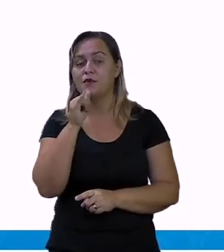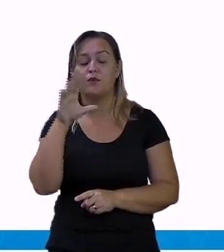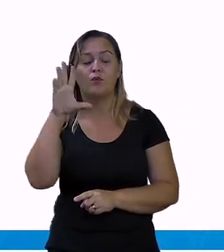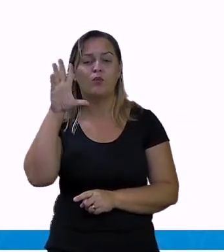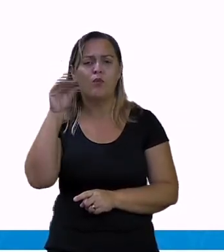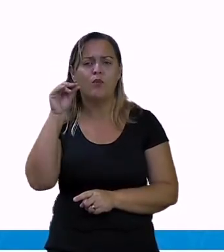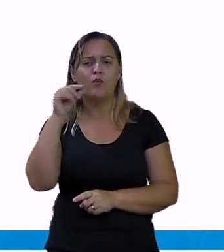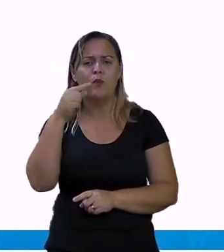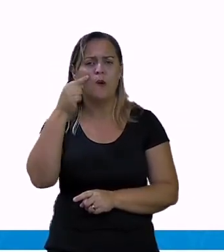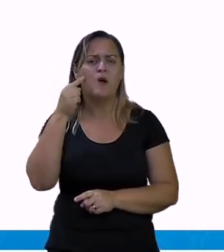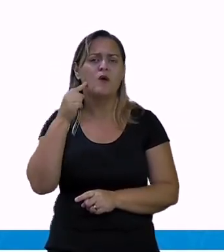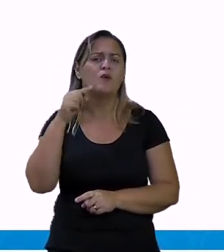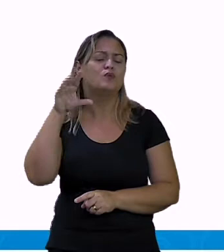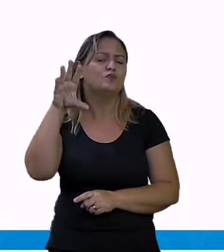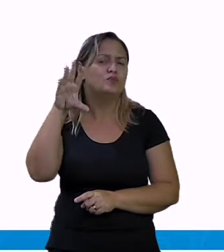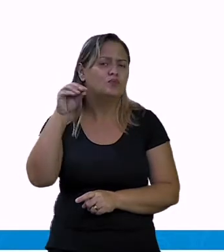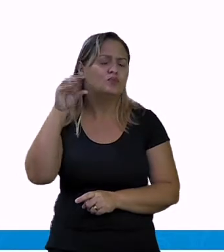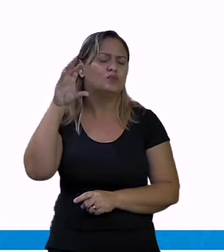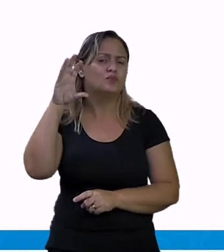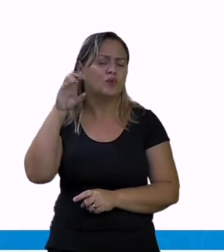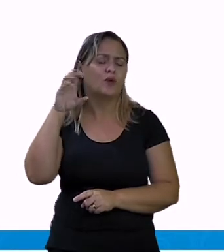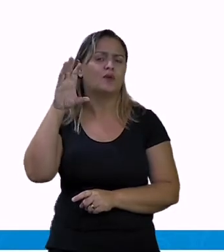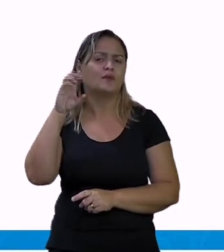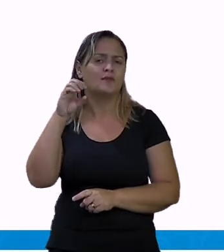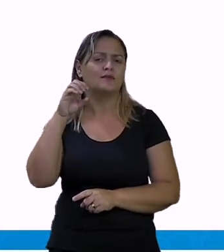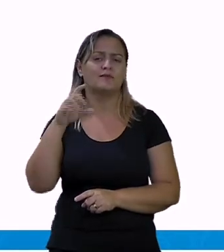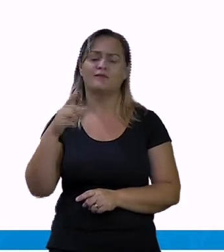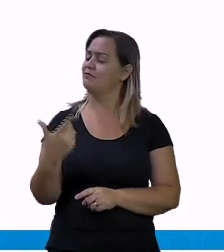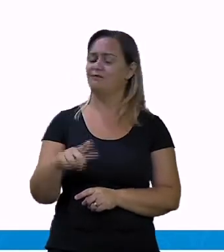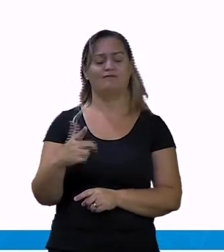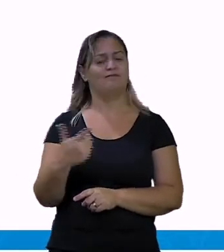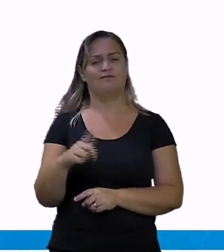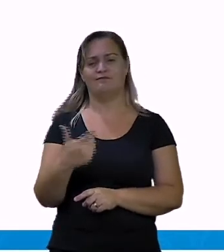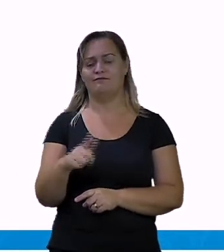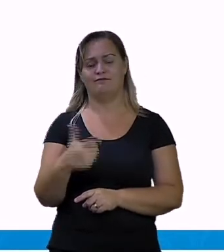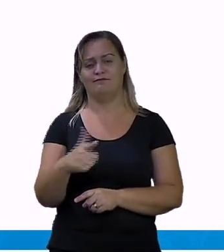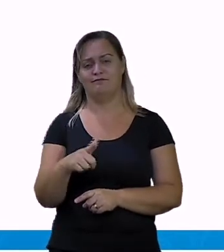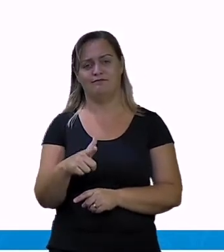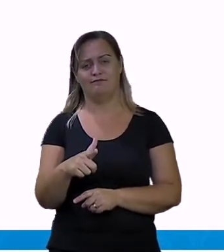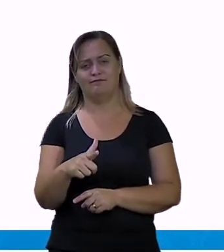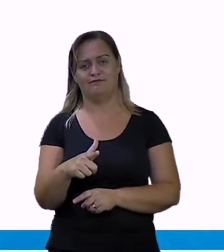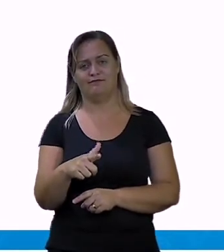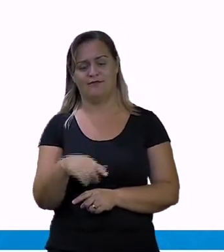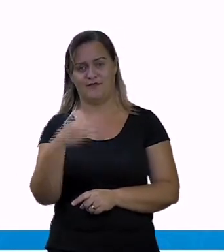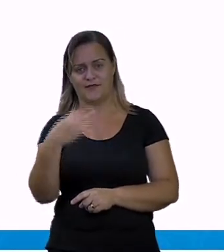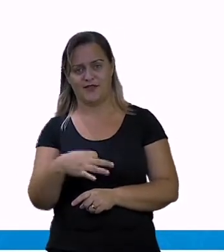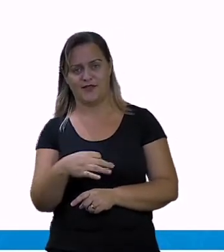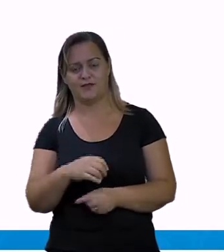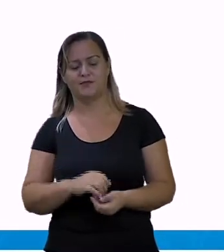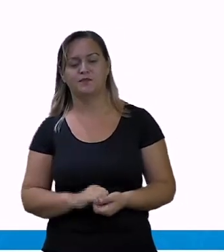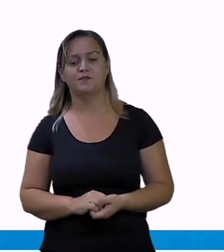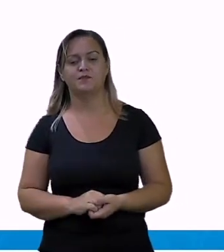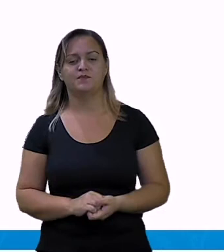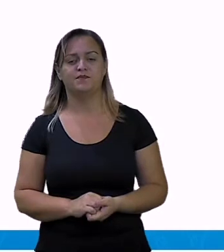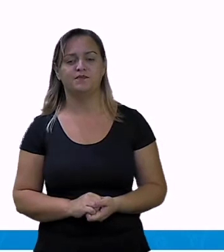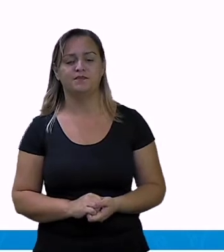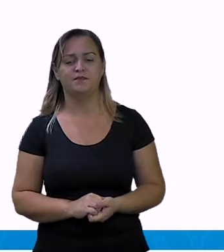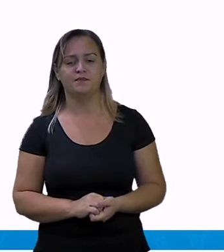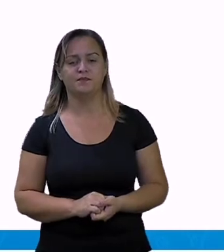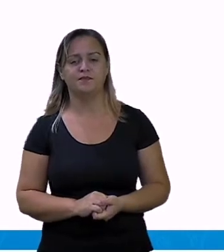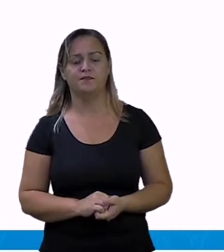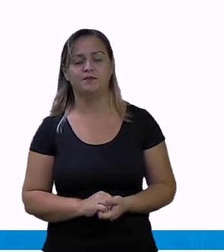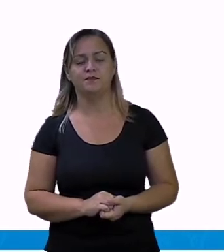maxila, mas que também são caracterizados dentro desta classe. Vamos lá entender mais um